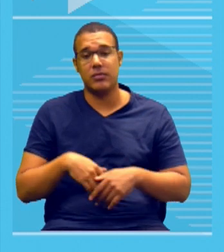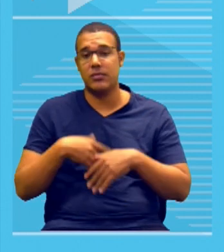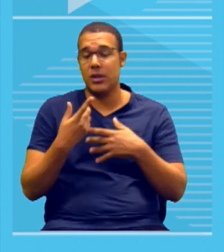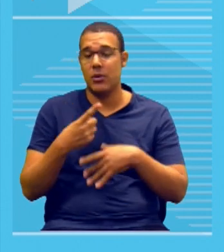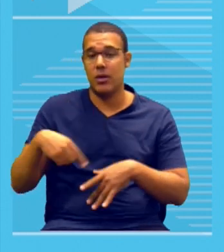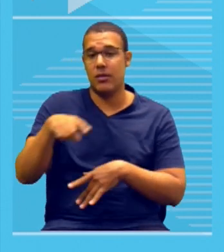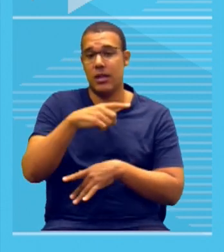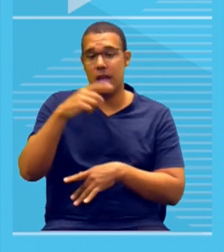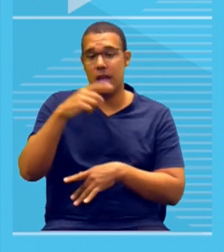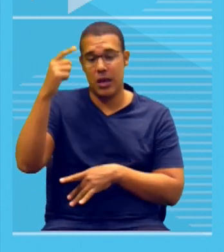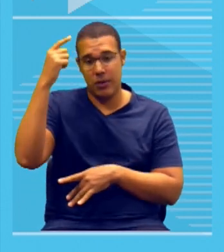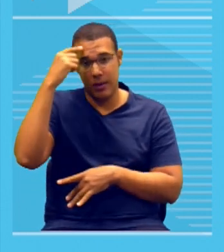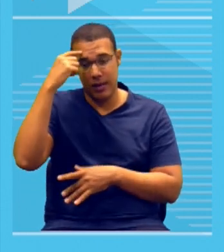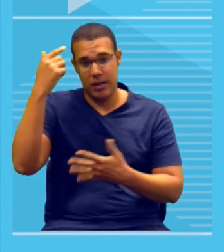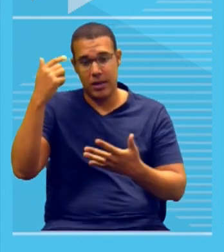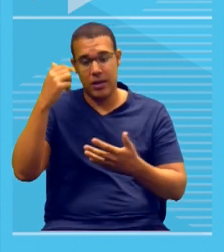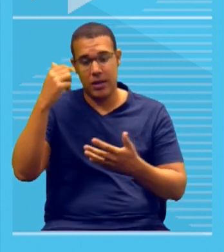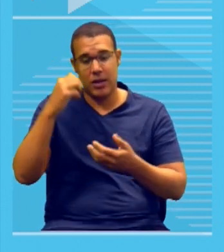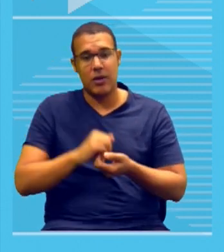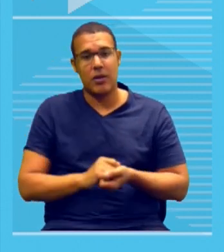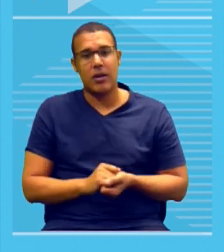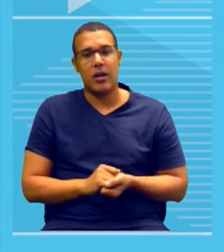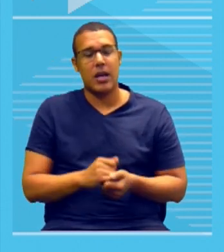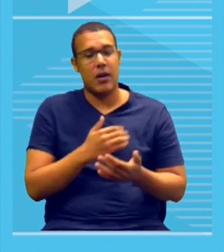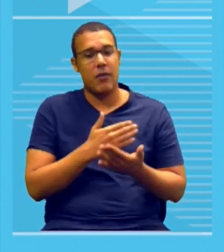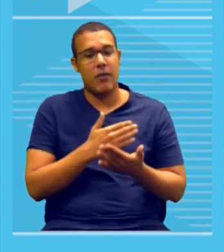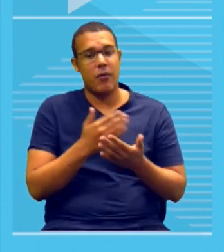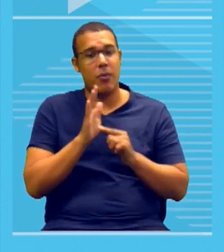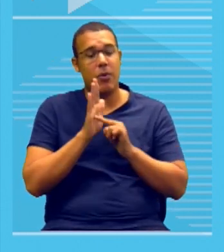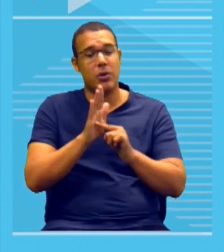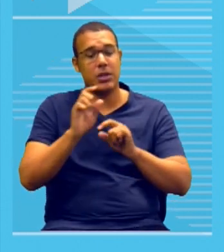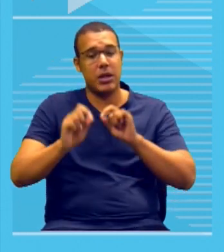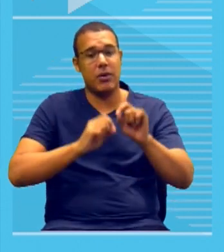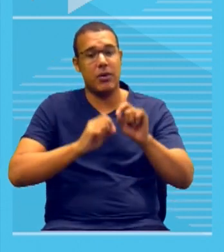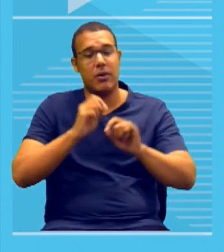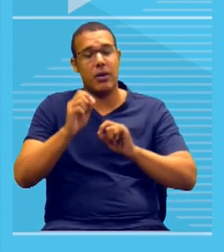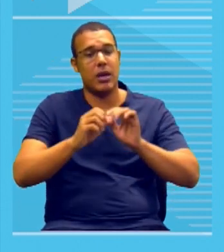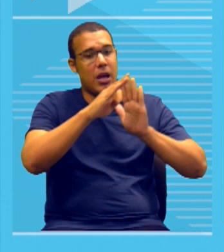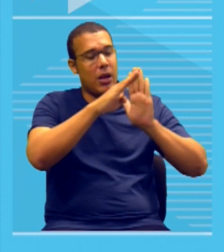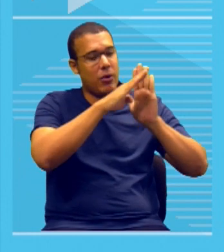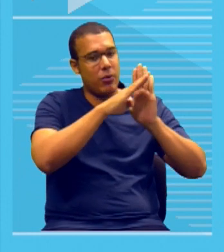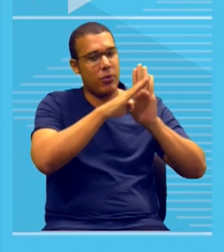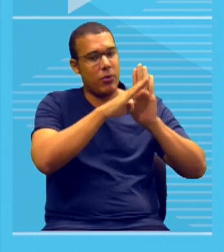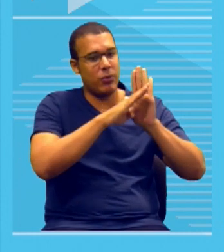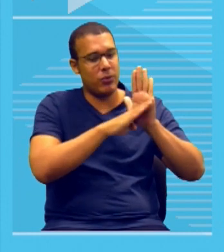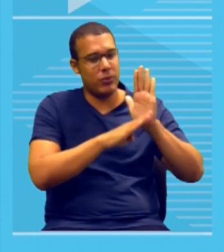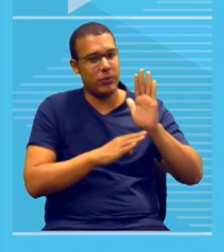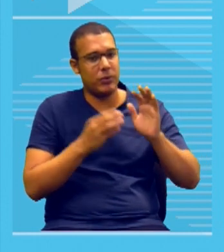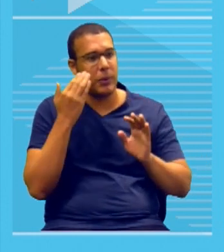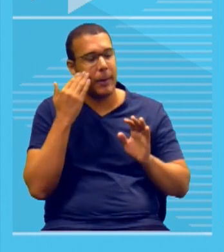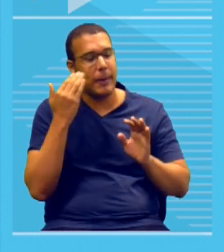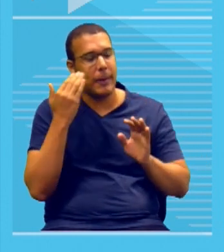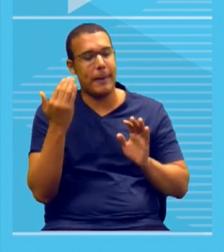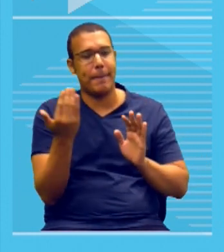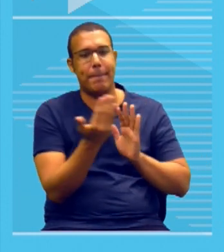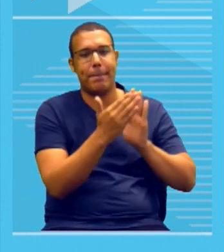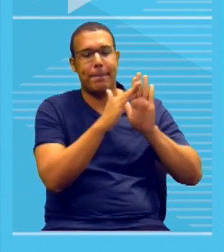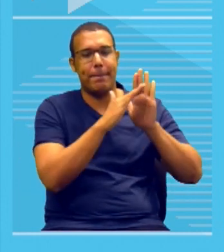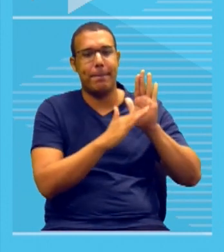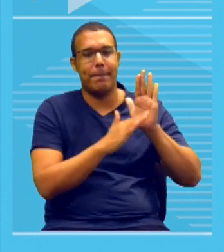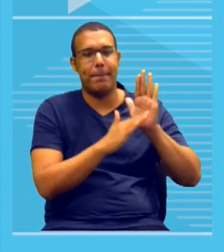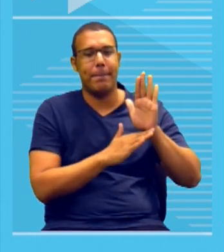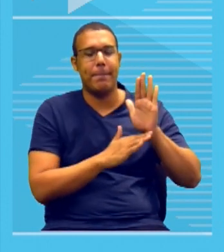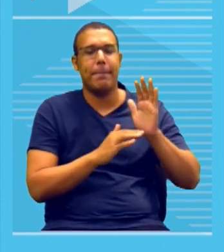aí nós vamos colocar aqui o roteiro para a aula de hoje tá olha só